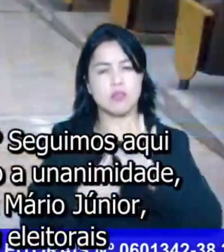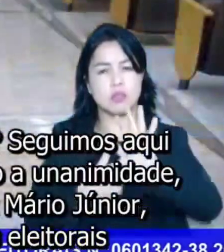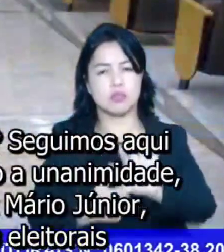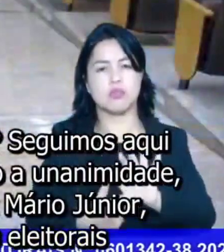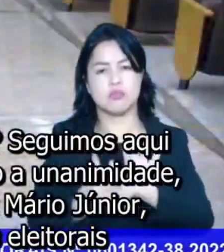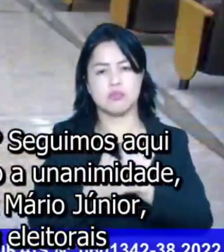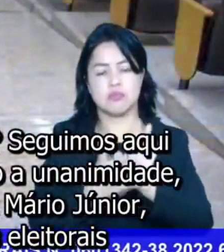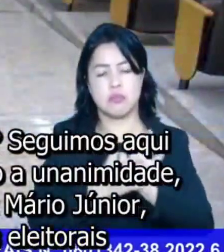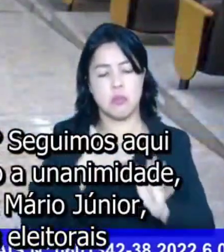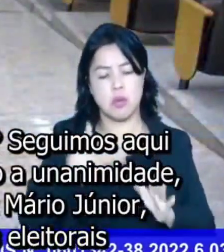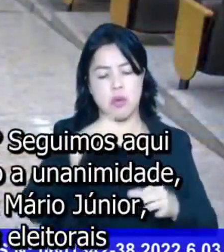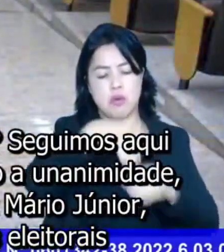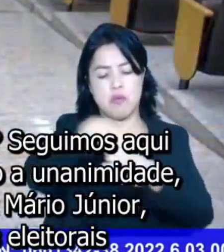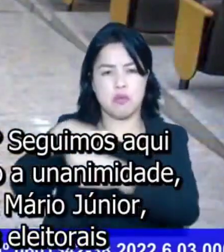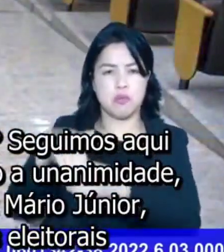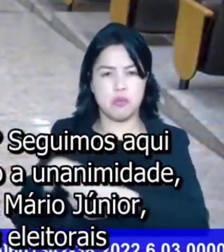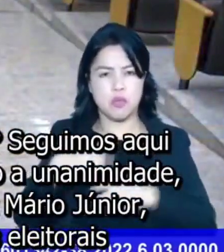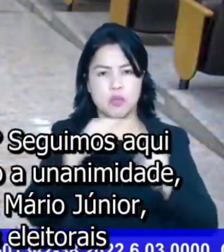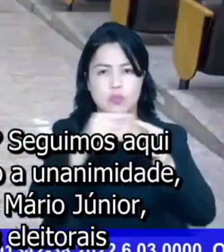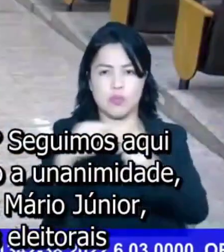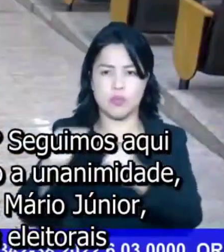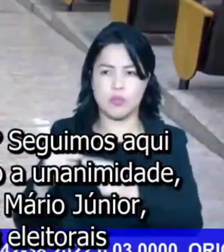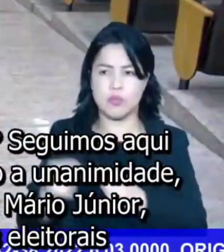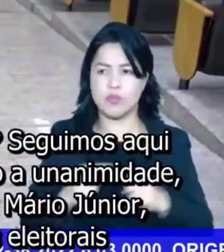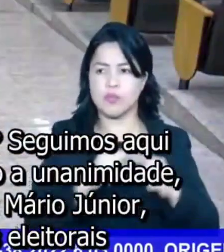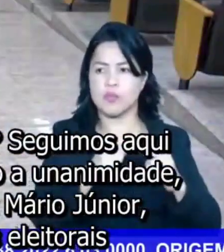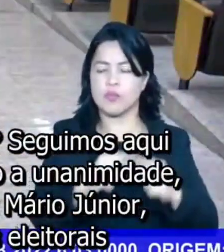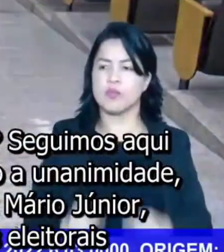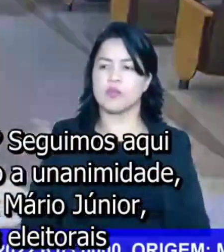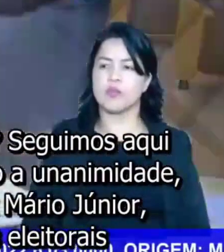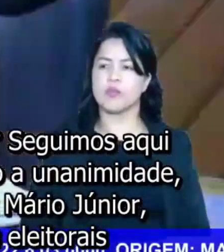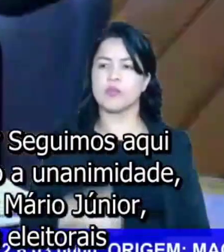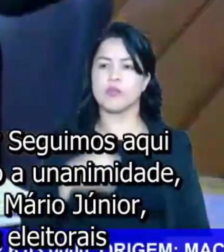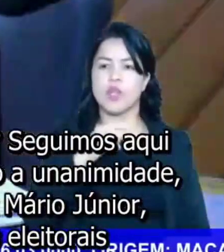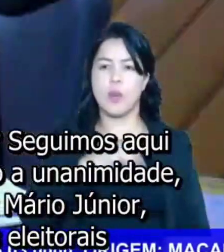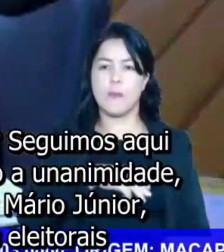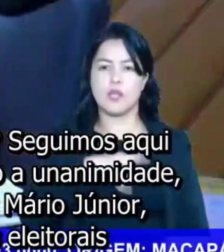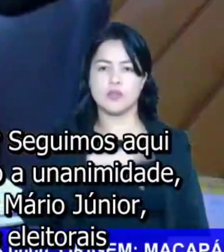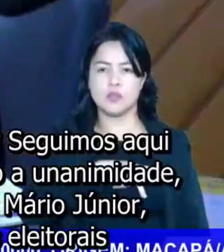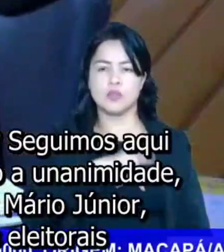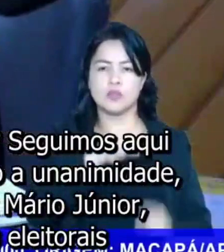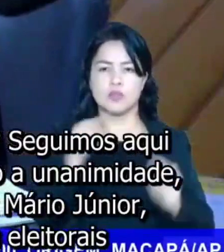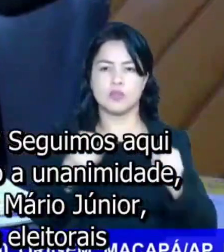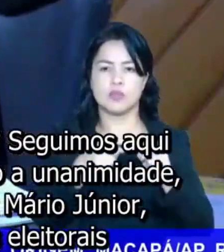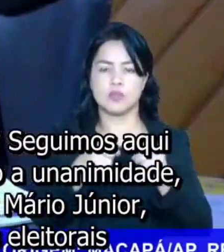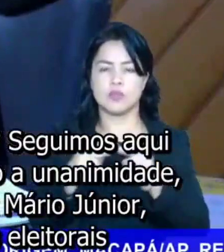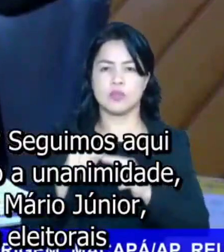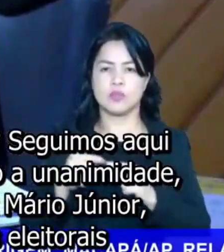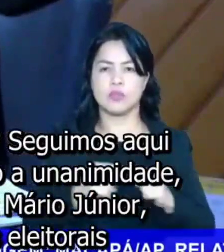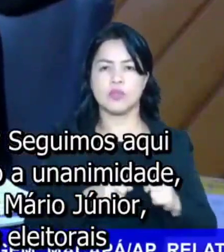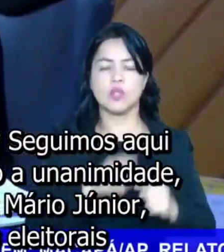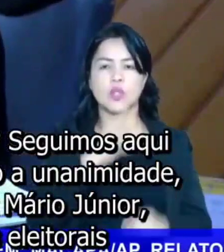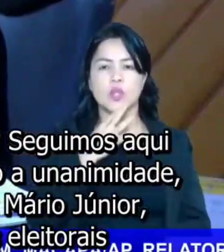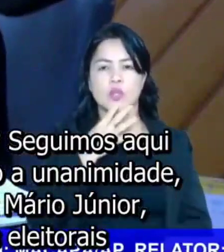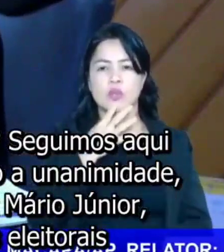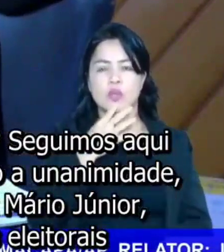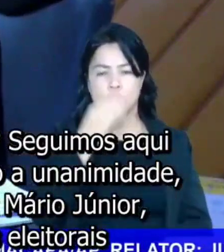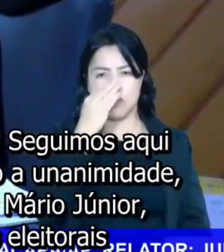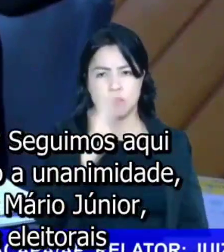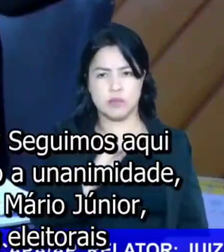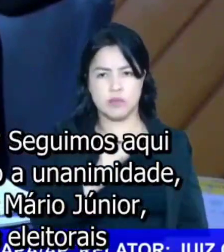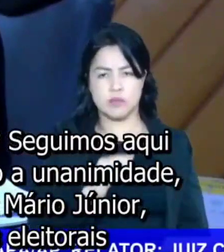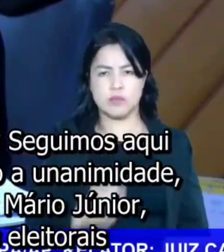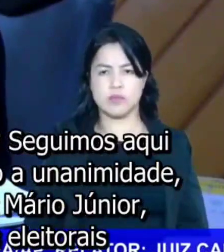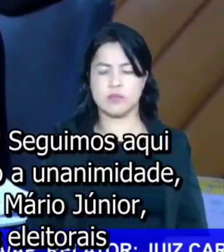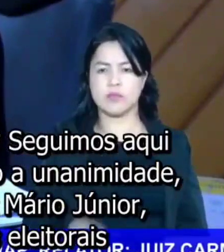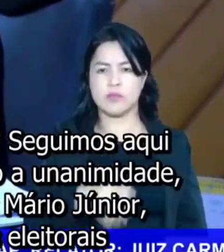mundo de acordo? Imagem ampla do plenário. Aqui ao parecer do Ministério Público. Conhecido e A rejeitado sua à mesa, unanimidade. Okay, Clemente?